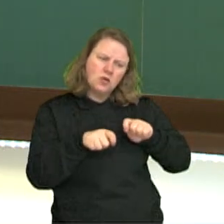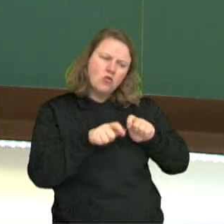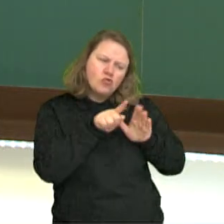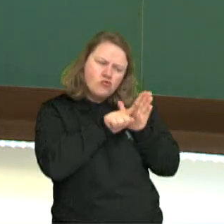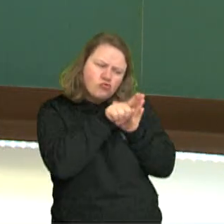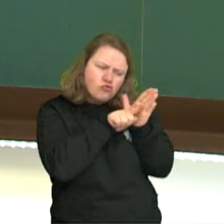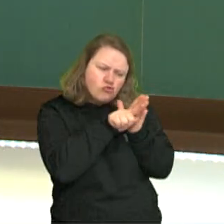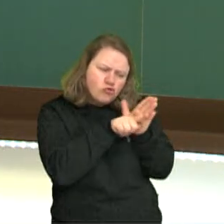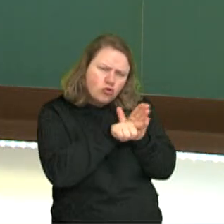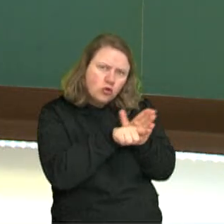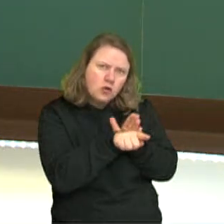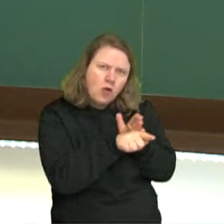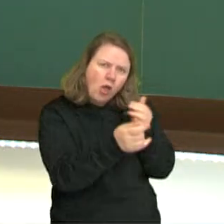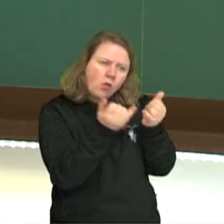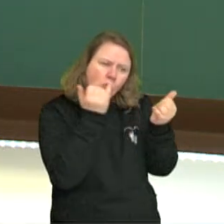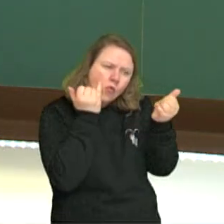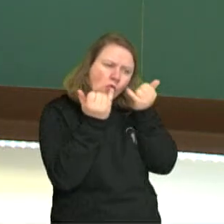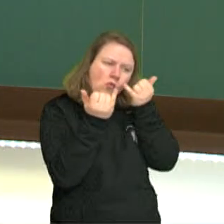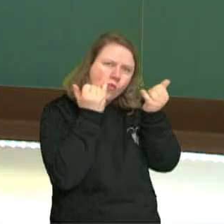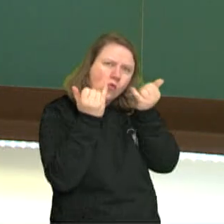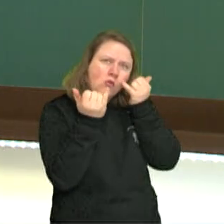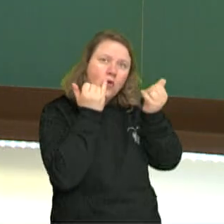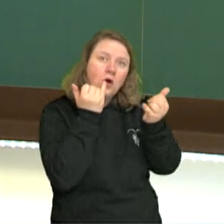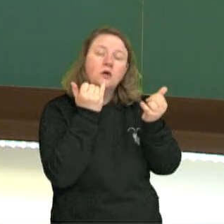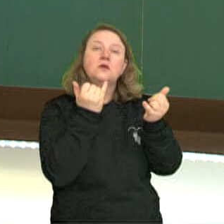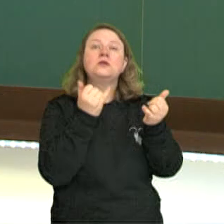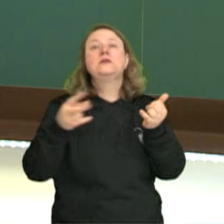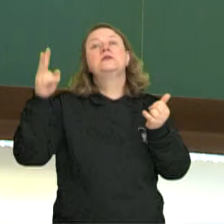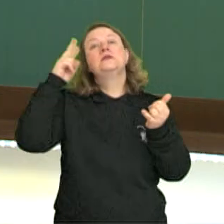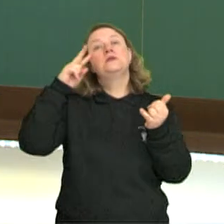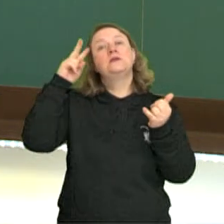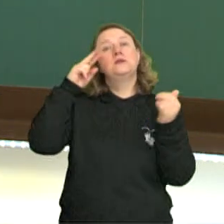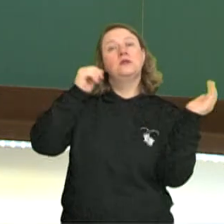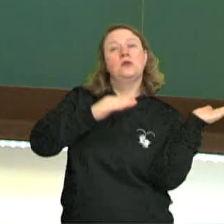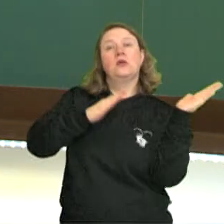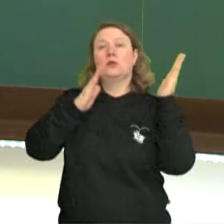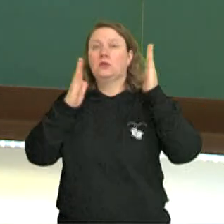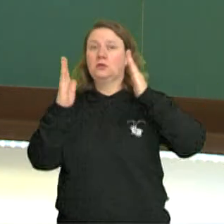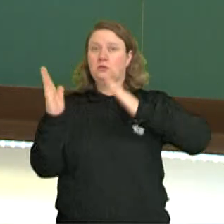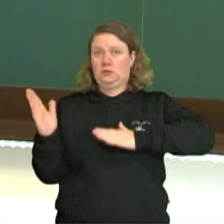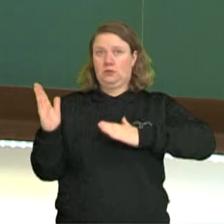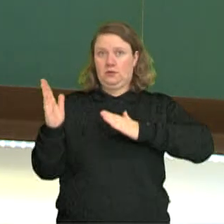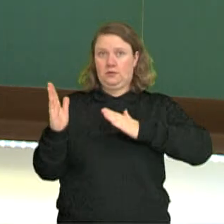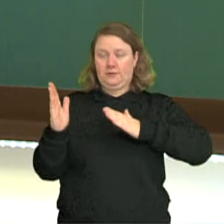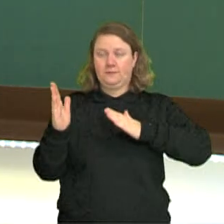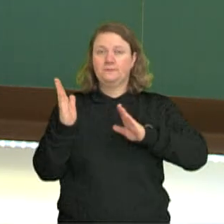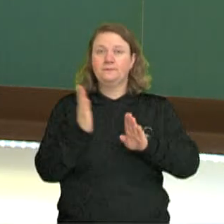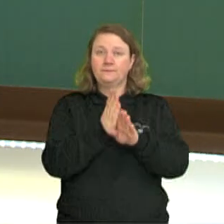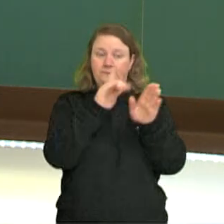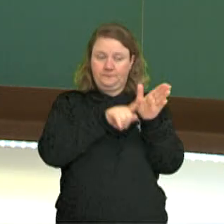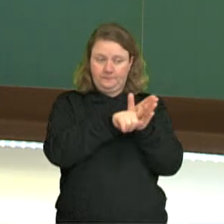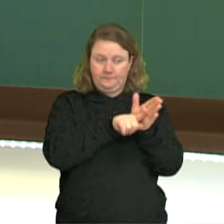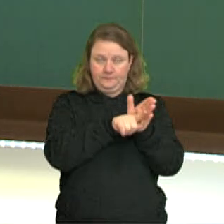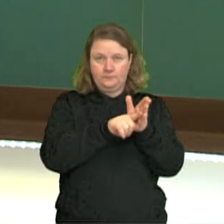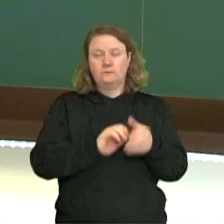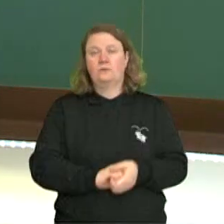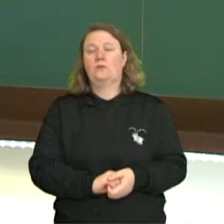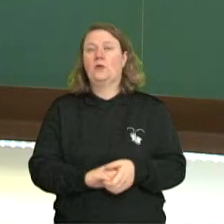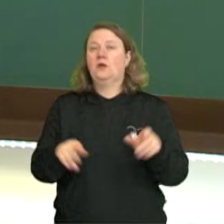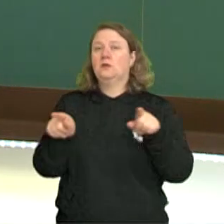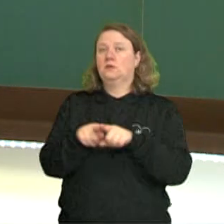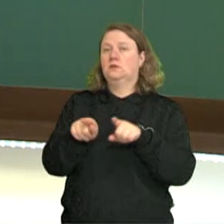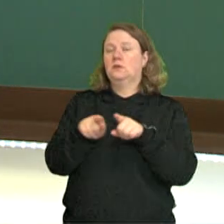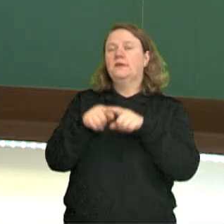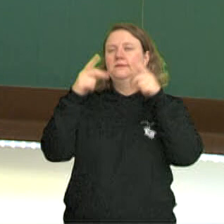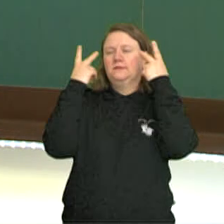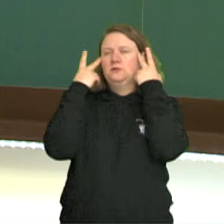sua escrita a esses dados históricos encontrados através da pesquisa. Geralmente são